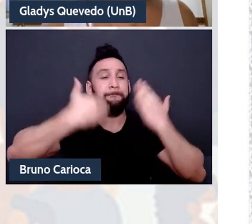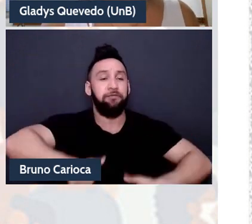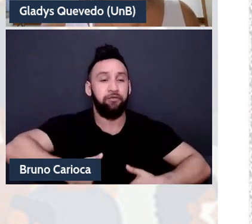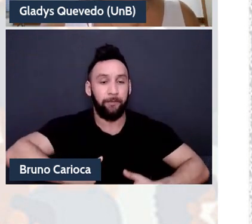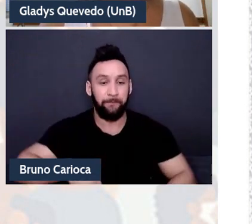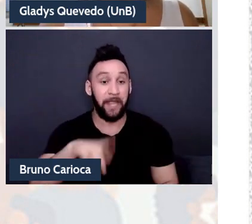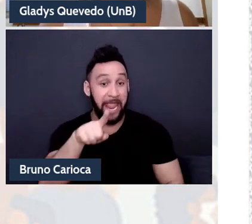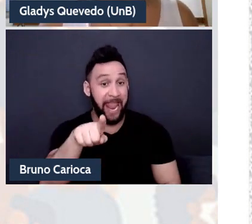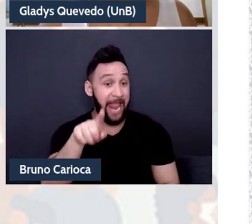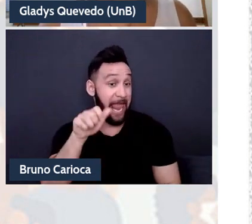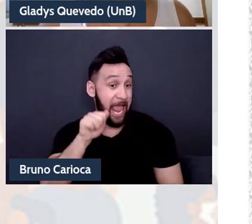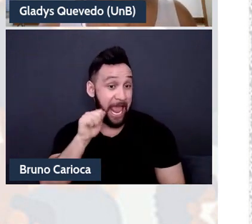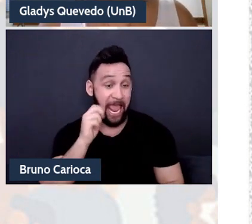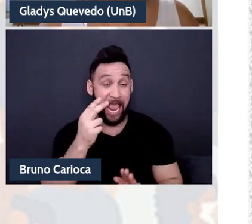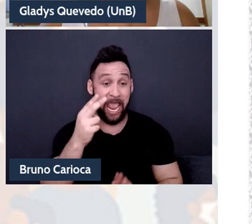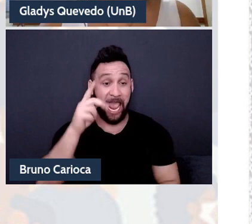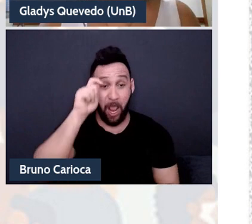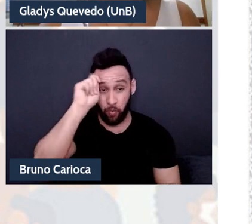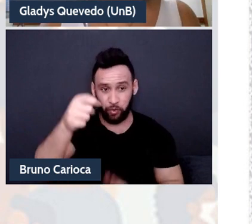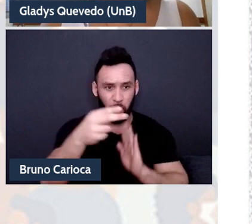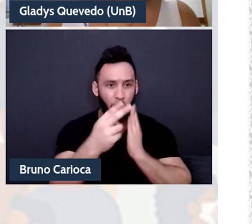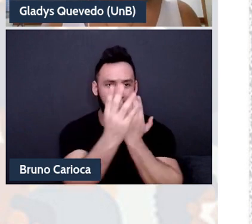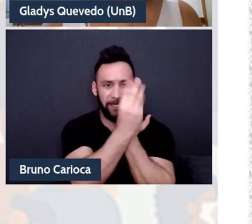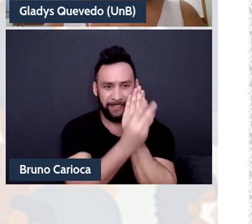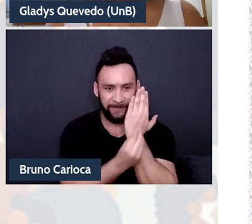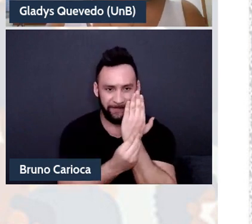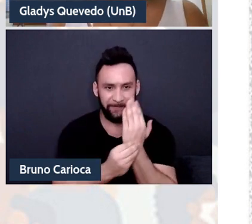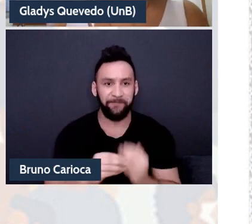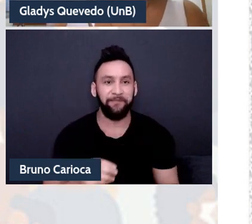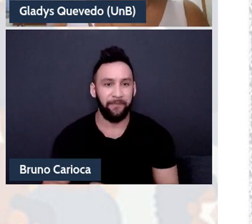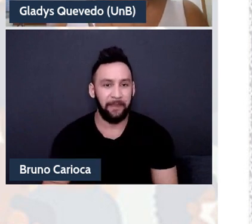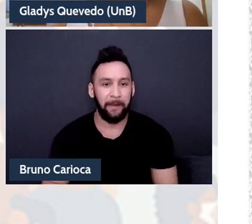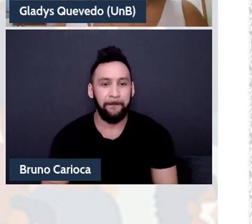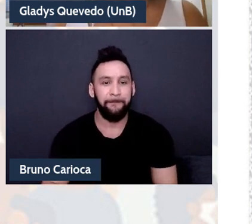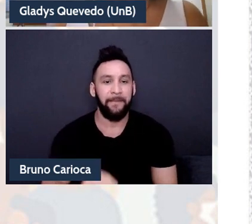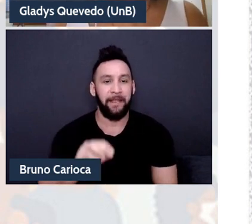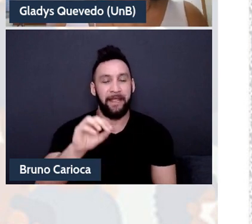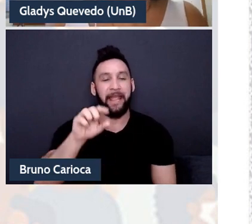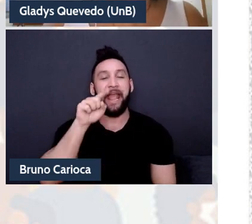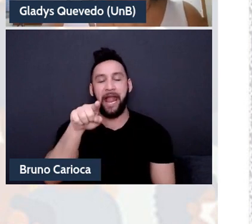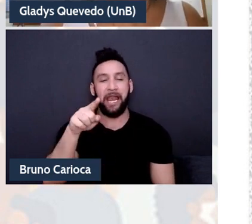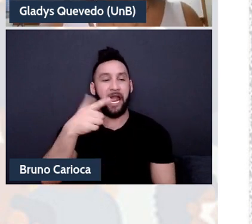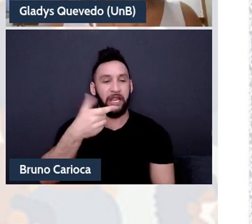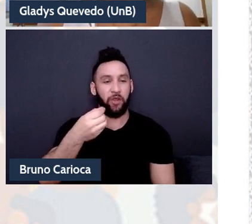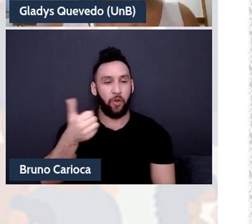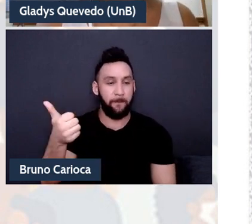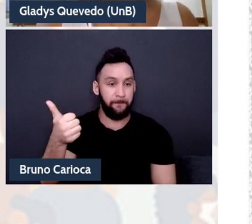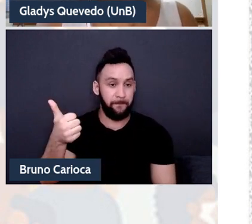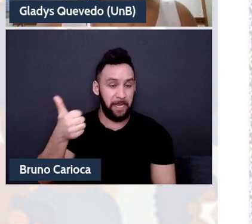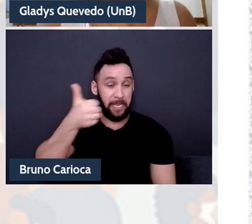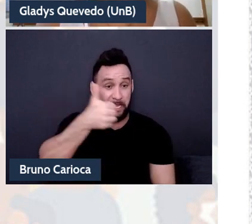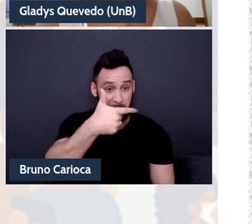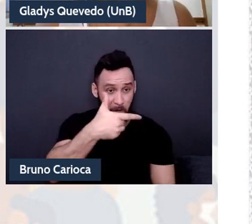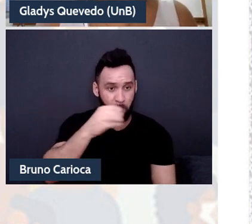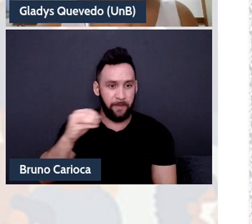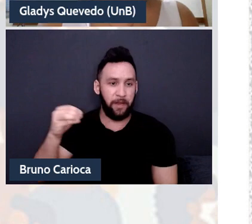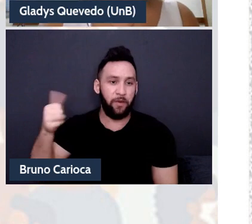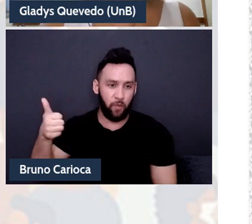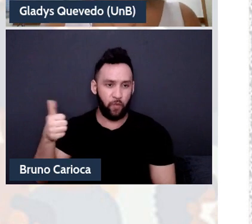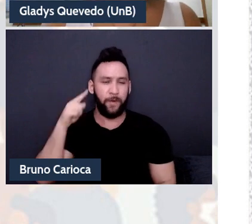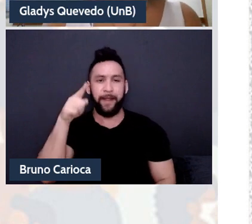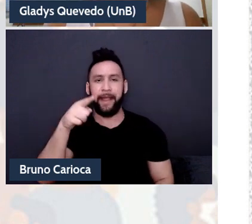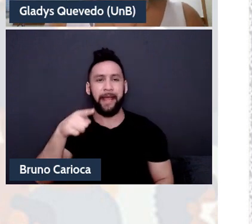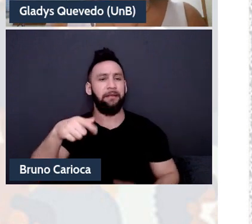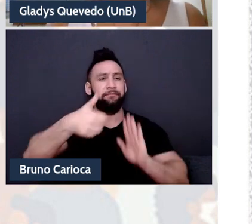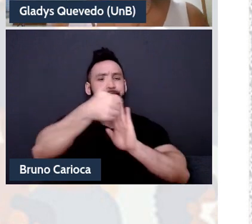Shohami publicou esse livro chamado The Power of Tests, que foi em 2001. Esse livro ele resultou de uma